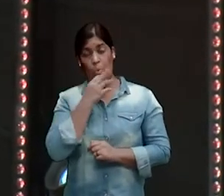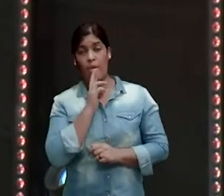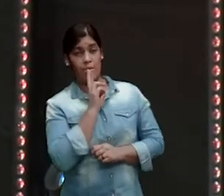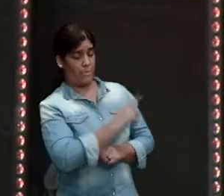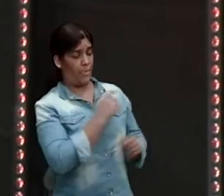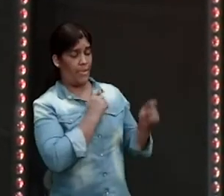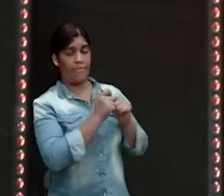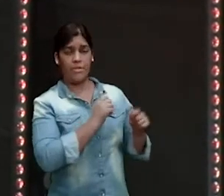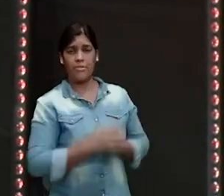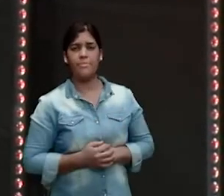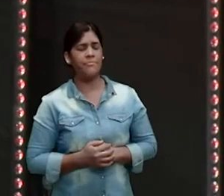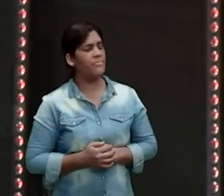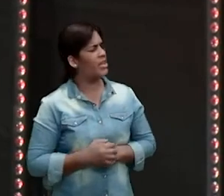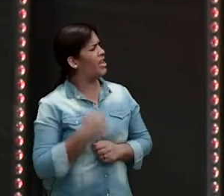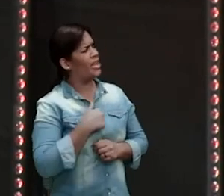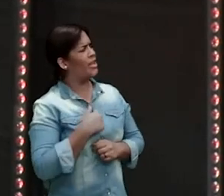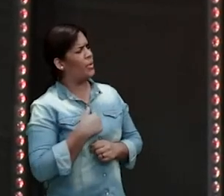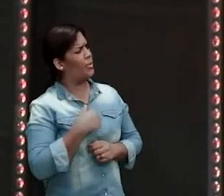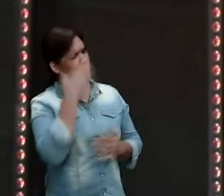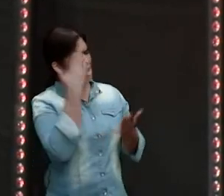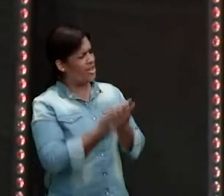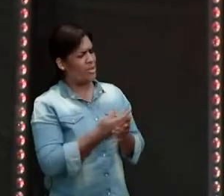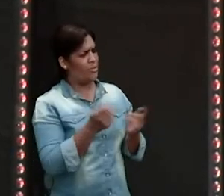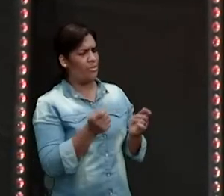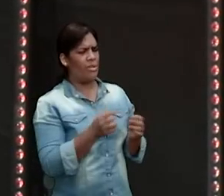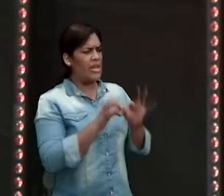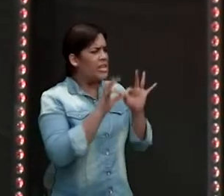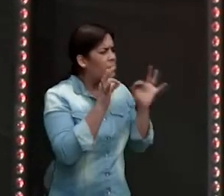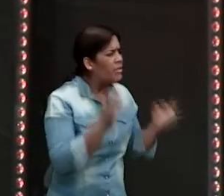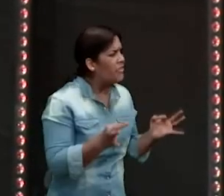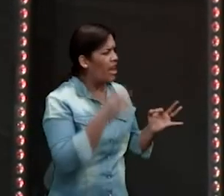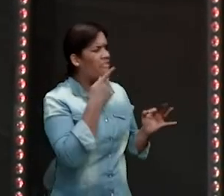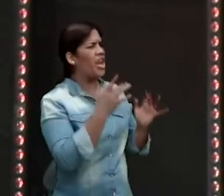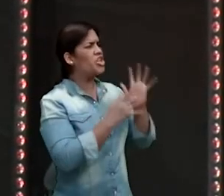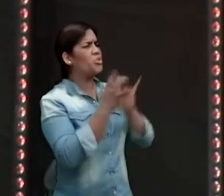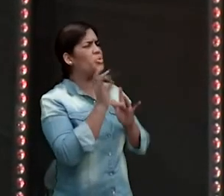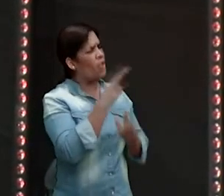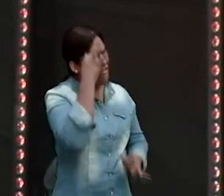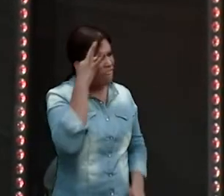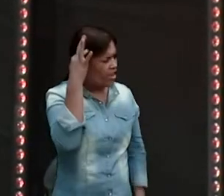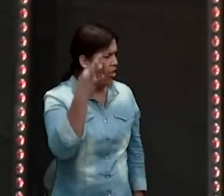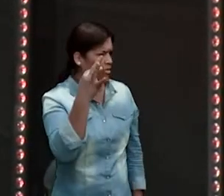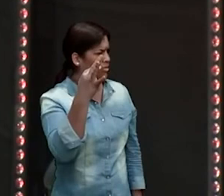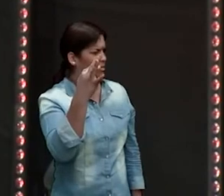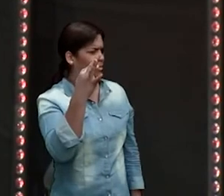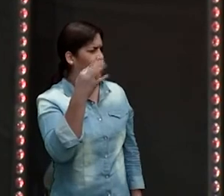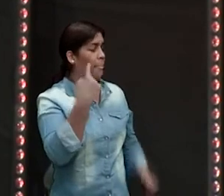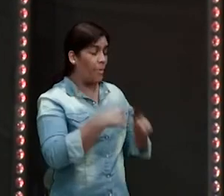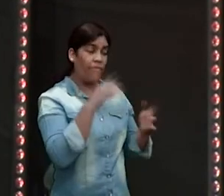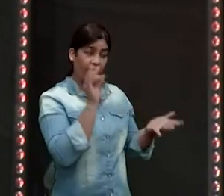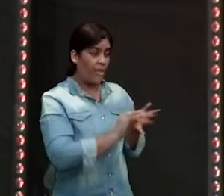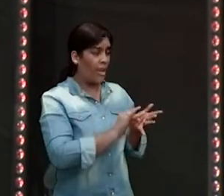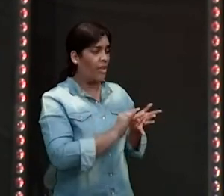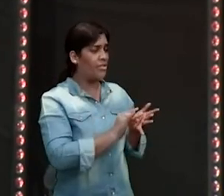entrevistador e não creio que dê para simplificar dizendo que ele foi apenas um Pensador o filósofo porque